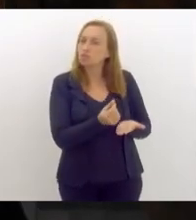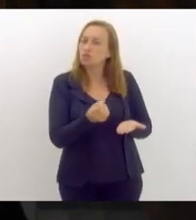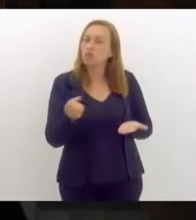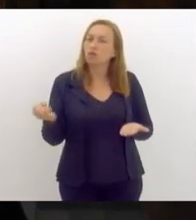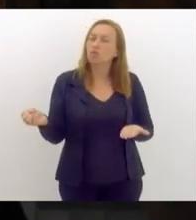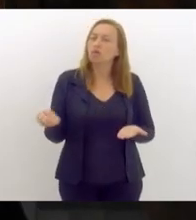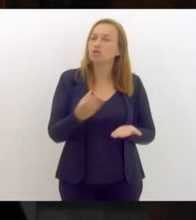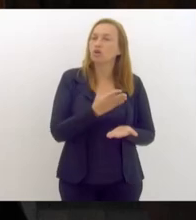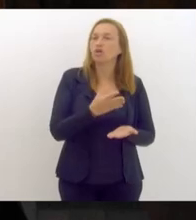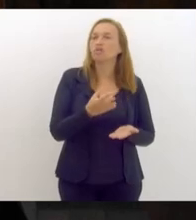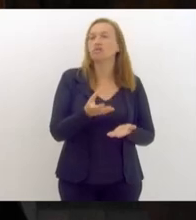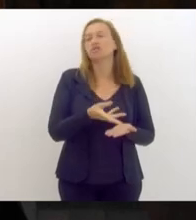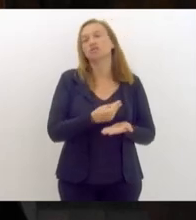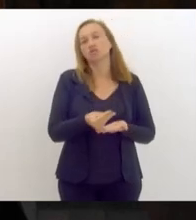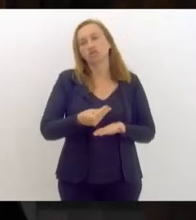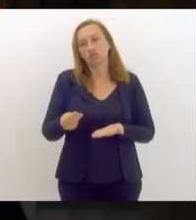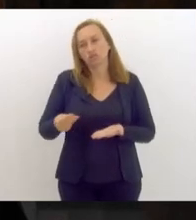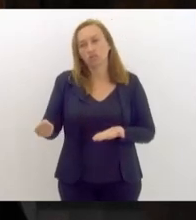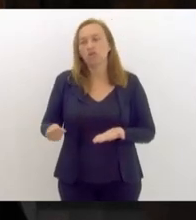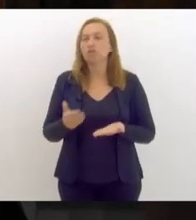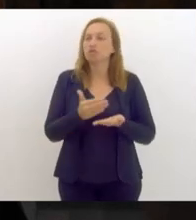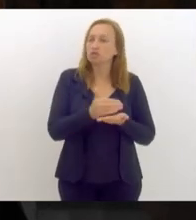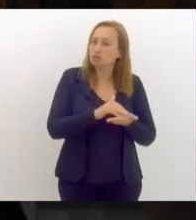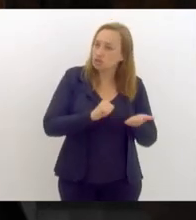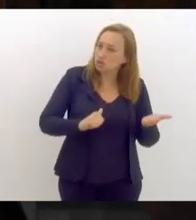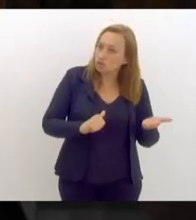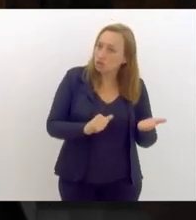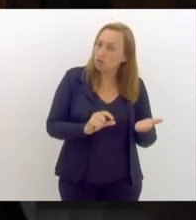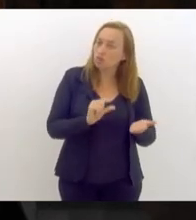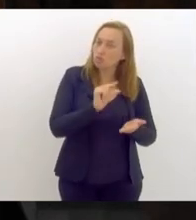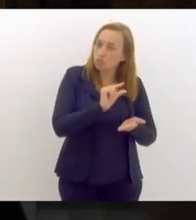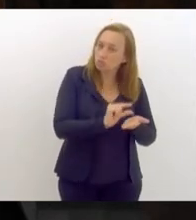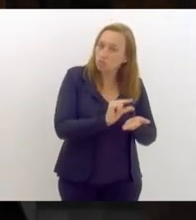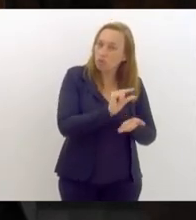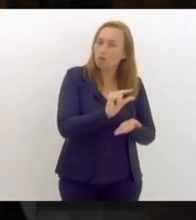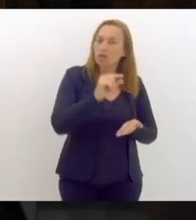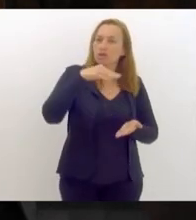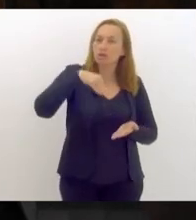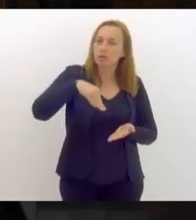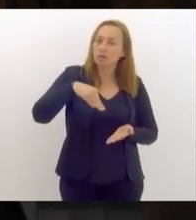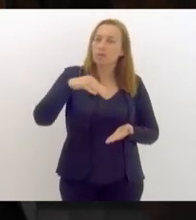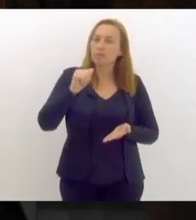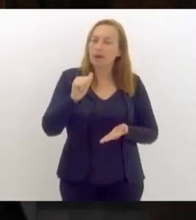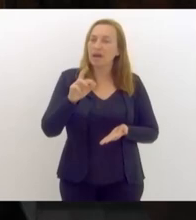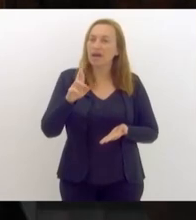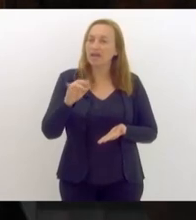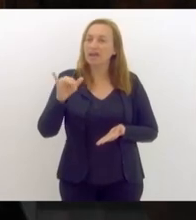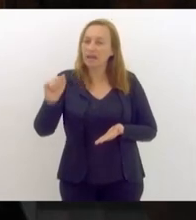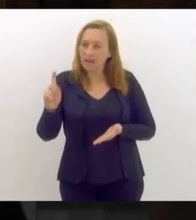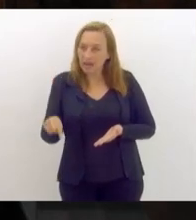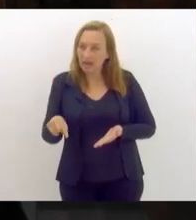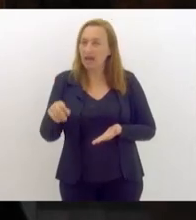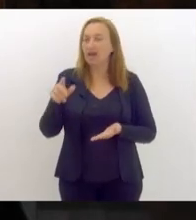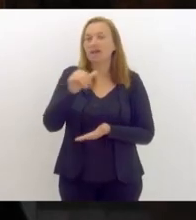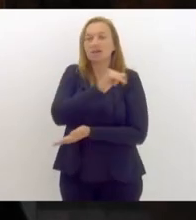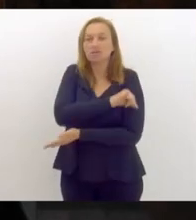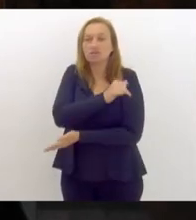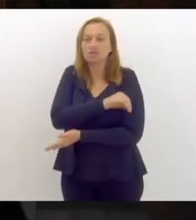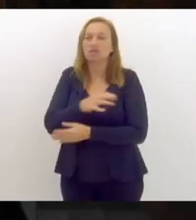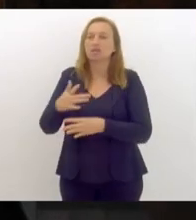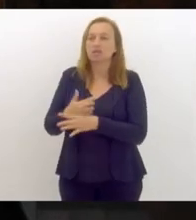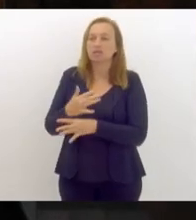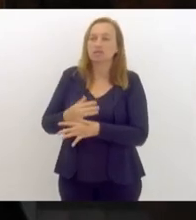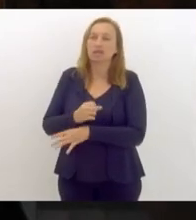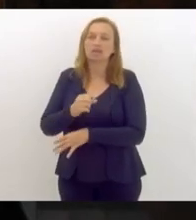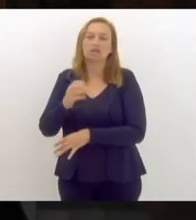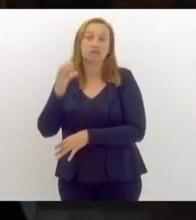distribuição retirando um pouco de Maricá um pouco do Rio de Janeiro e um pouco da cidade de Niterói